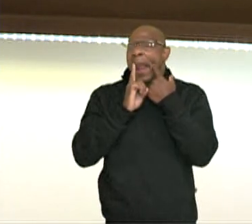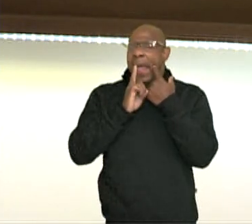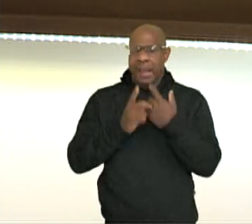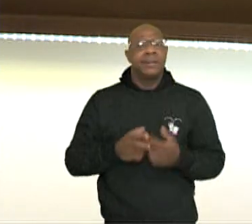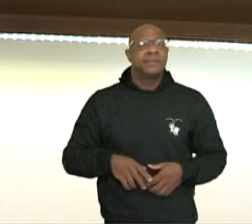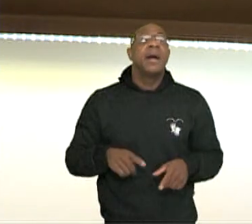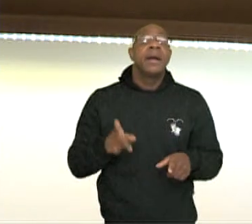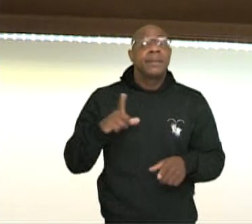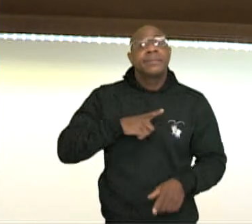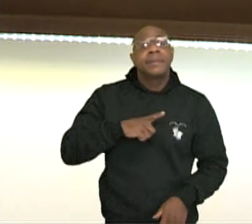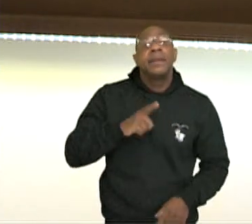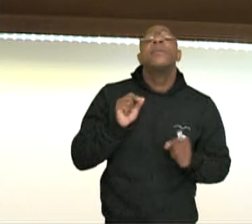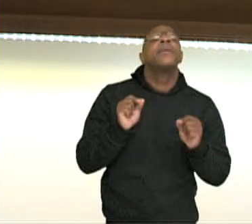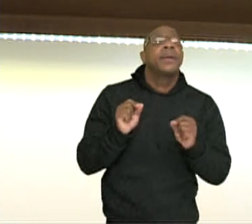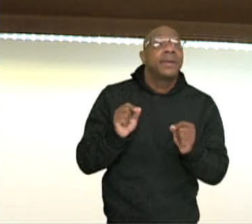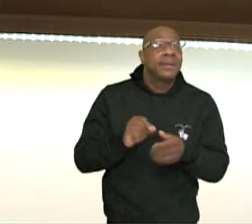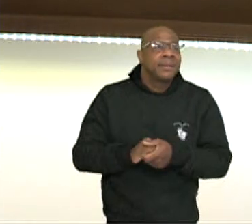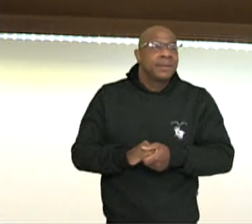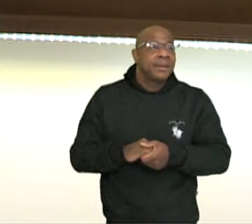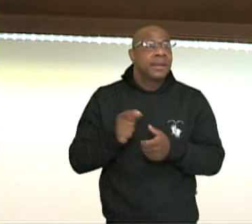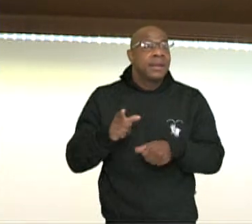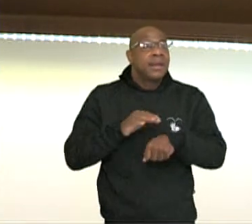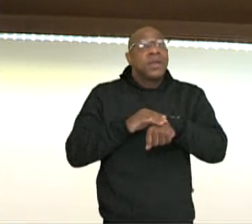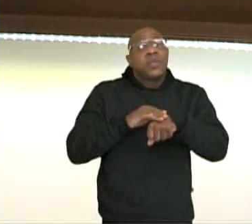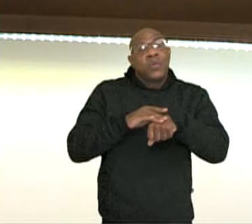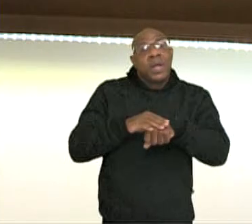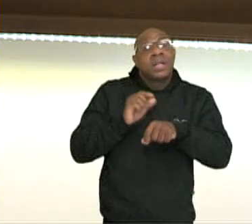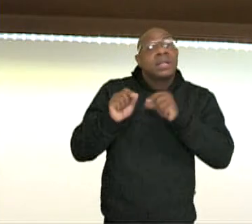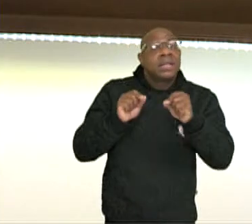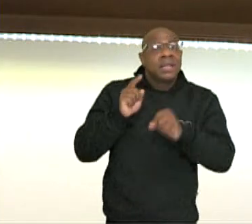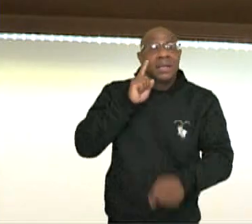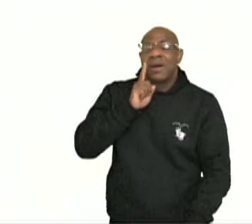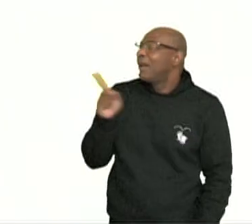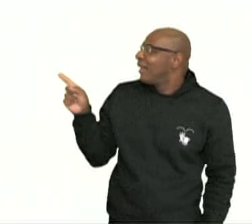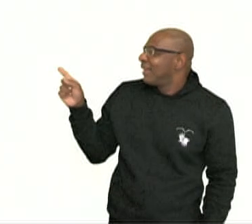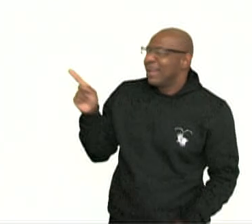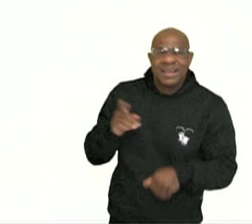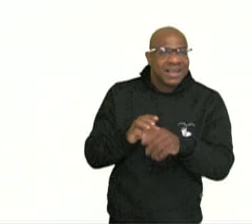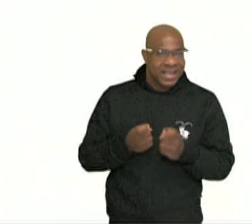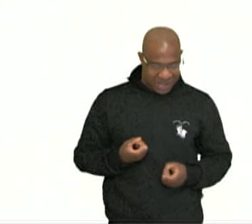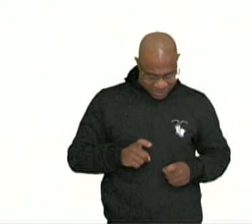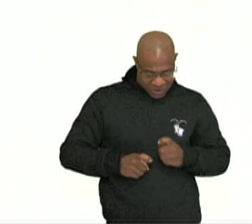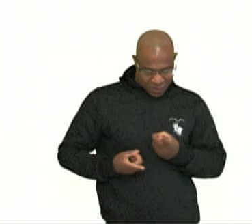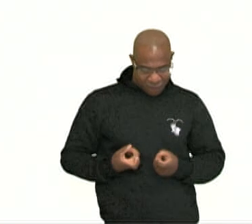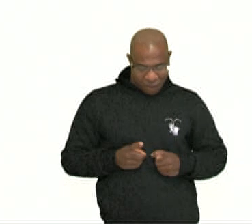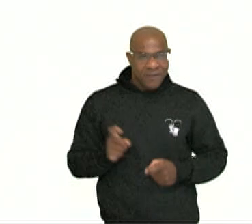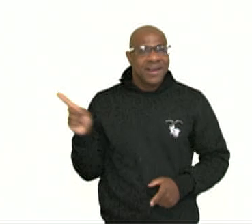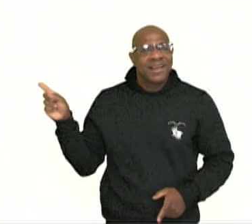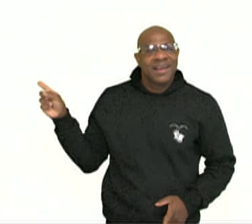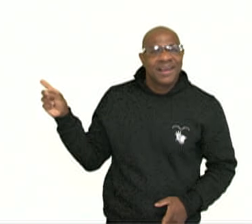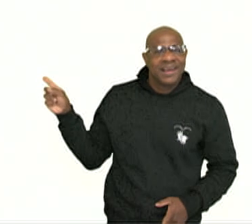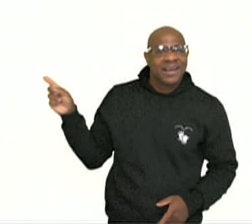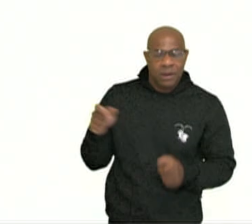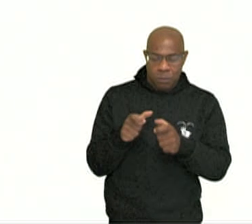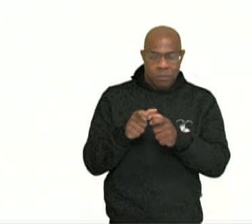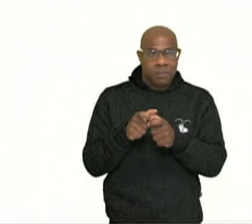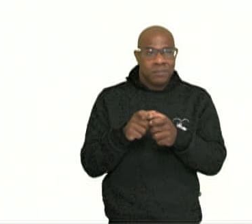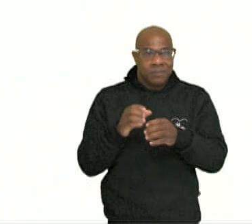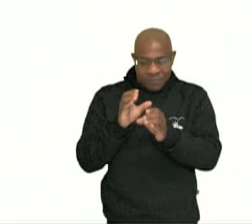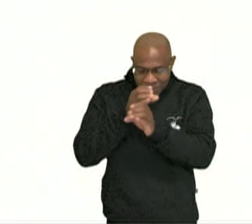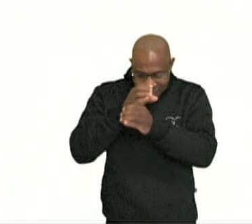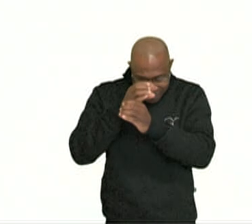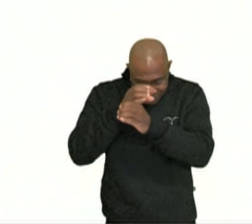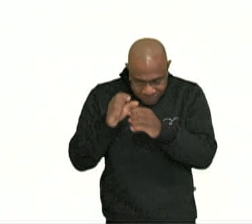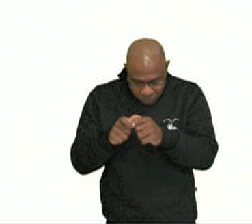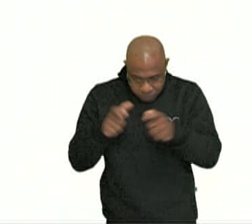é causada por quem? Por esses cidadãos aqui, ó. Olha a cara deles aqui, ó. Veja se pode. São esses dois vermes